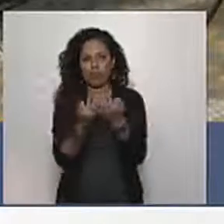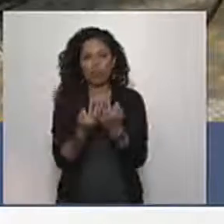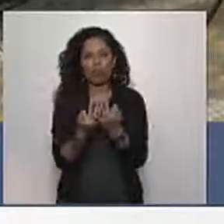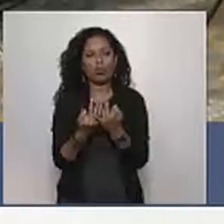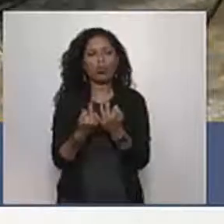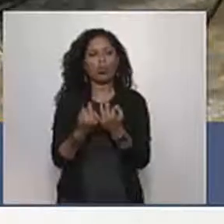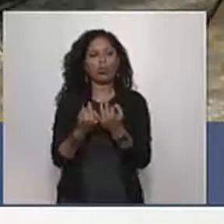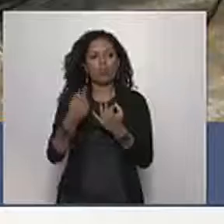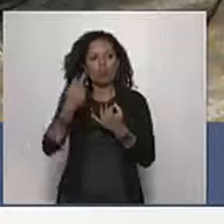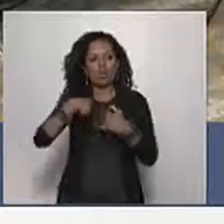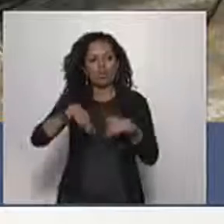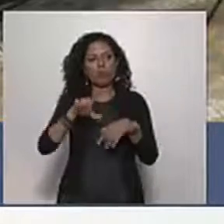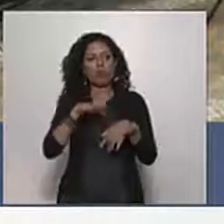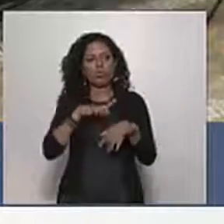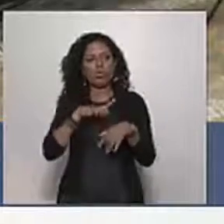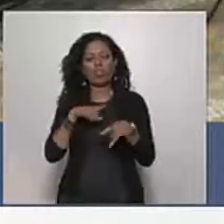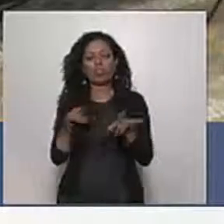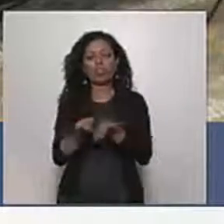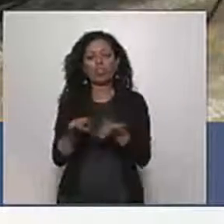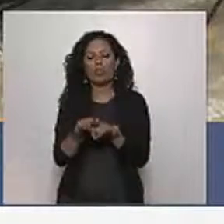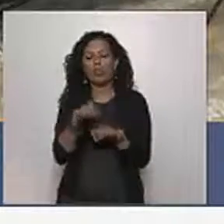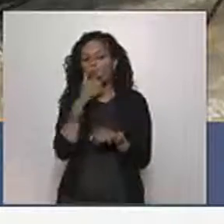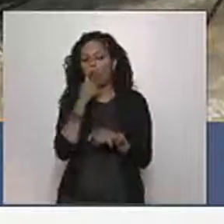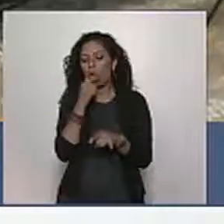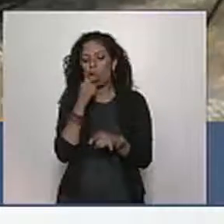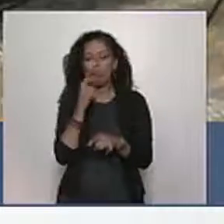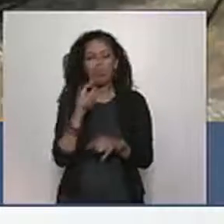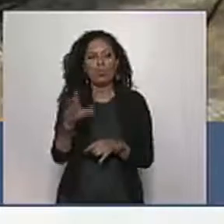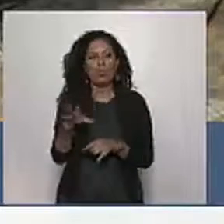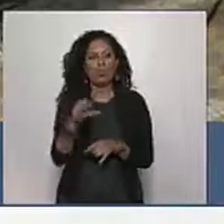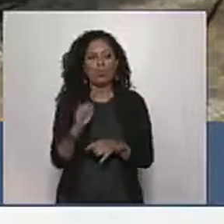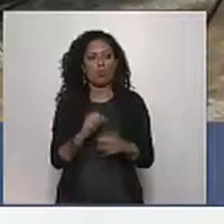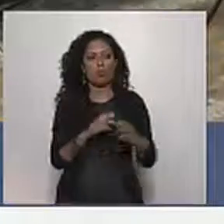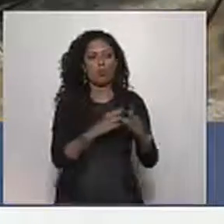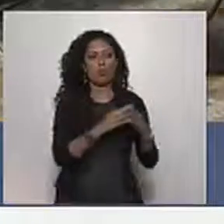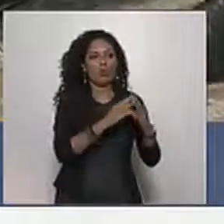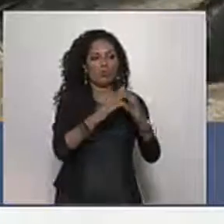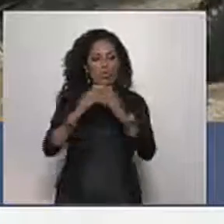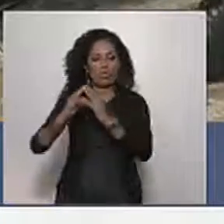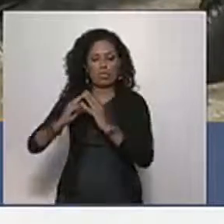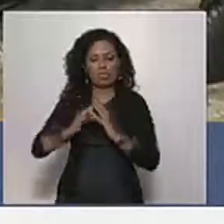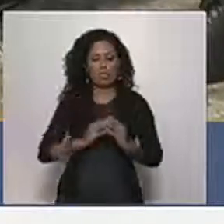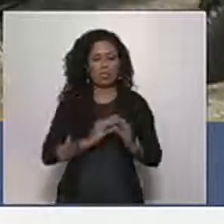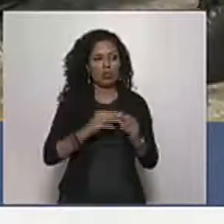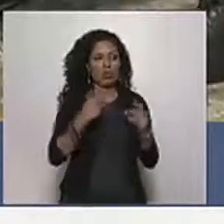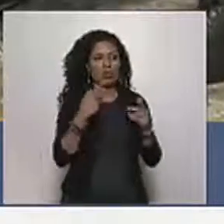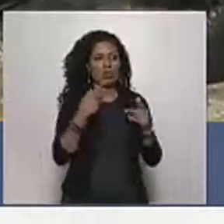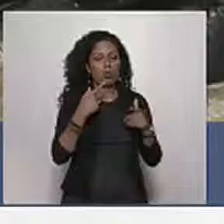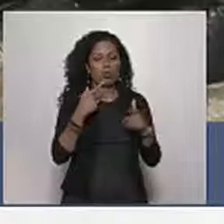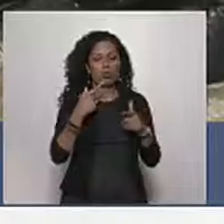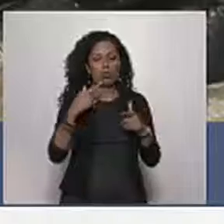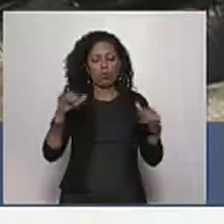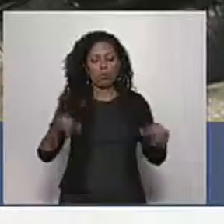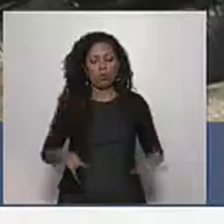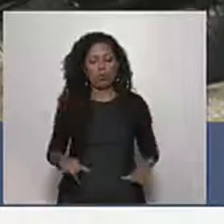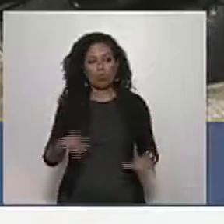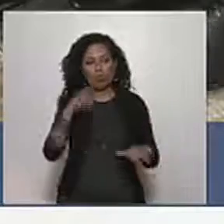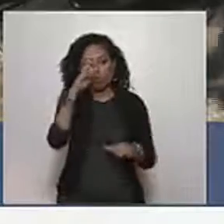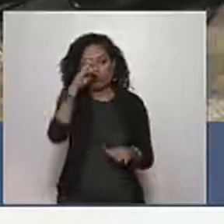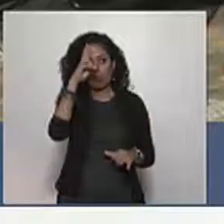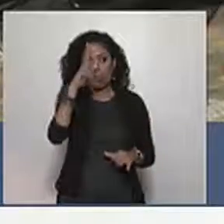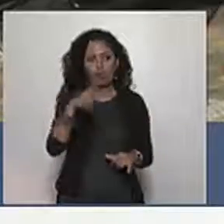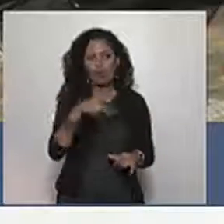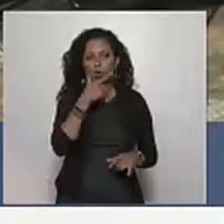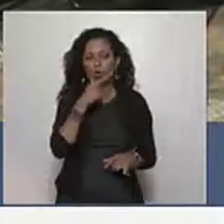A gente também tem um catador de sucata em estado gravíssimo no hospital. O sogro do